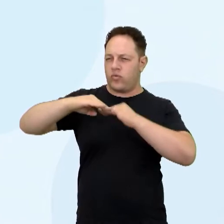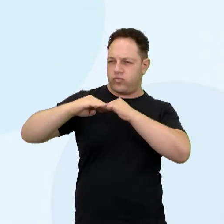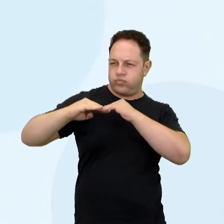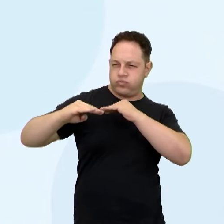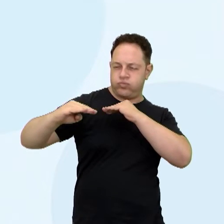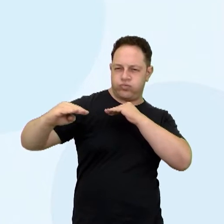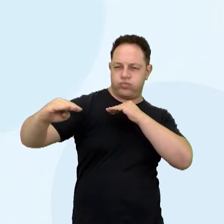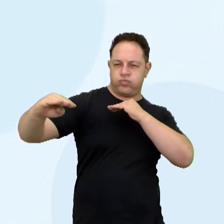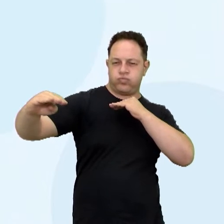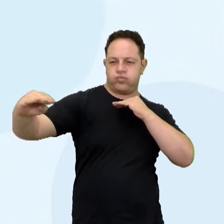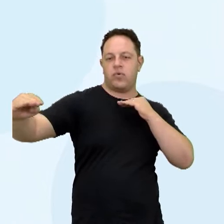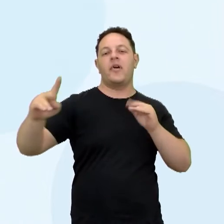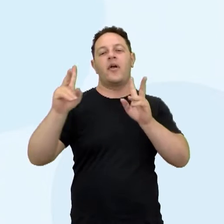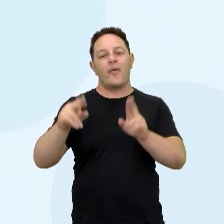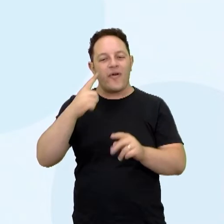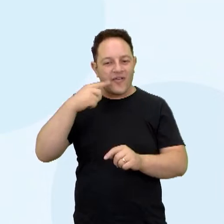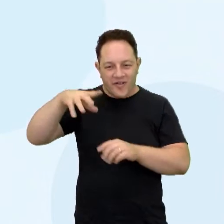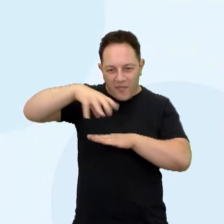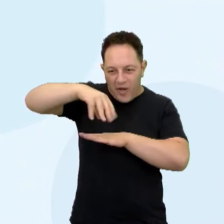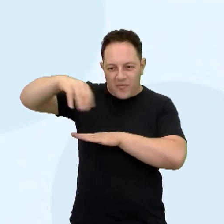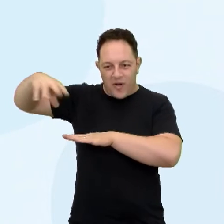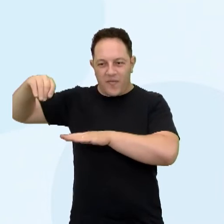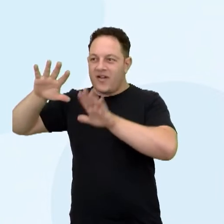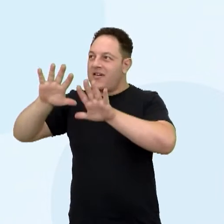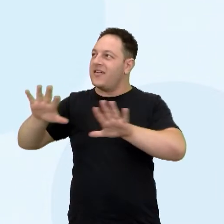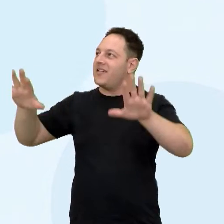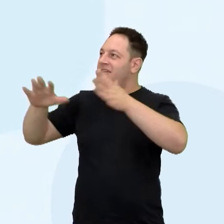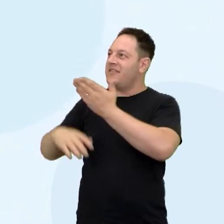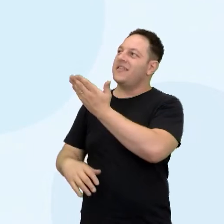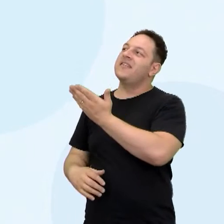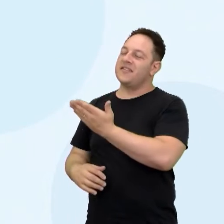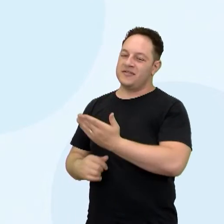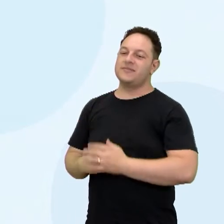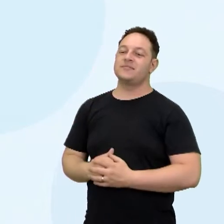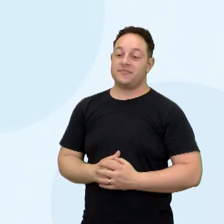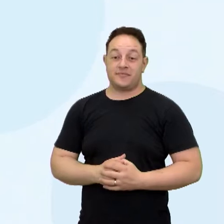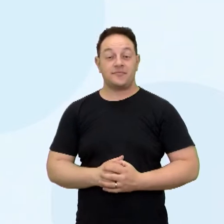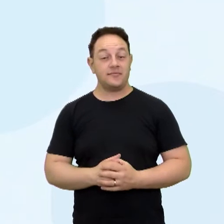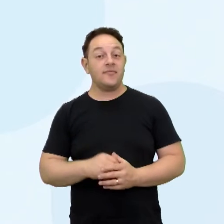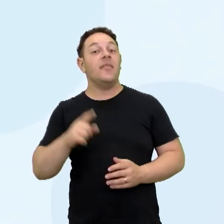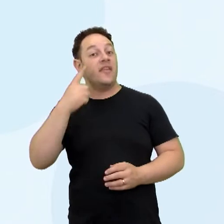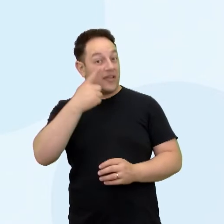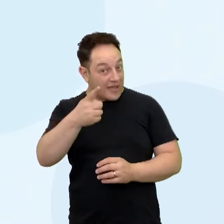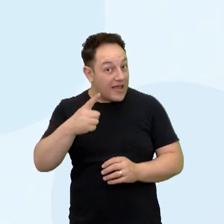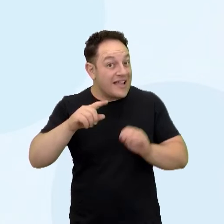Como tá aí os outros desertos aí. Né? Lembrando que a Austrália tem em torno de